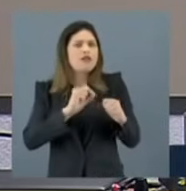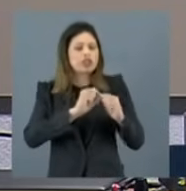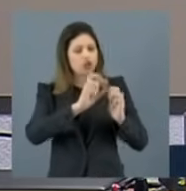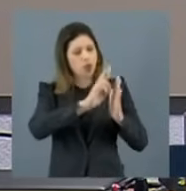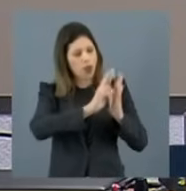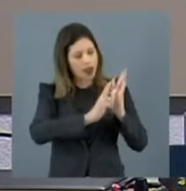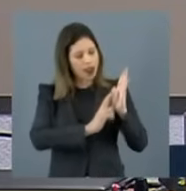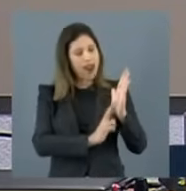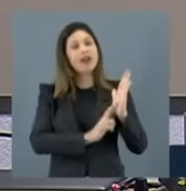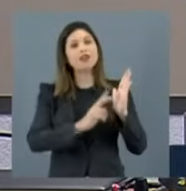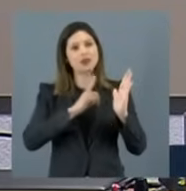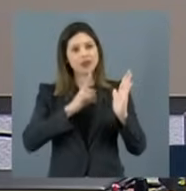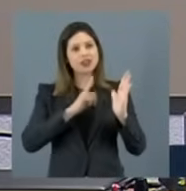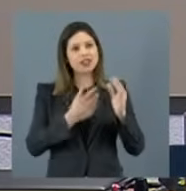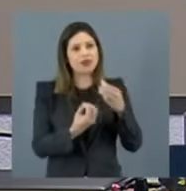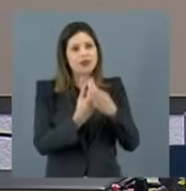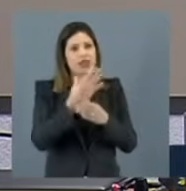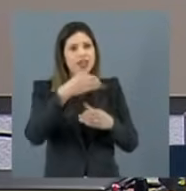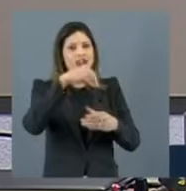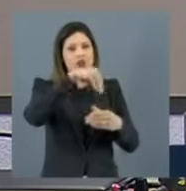relatórios produzidos por esse grupo.